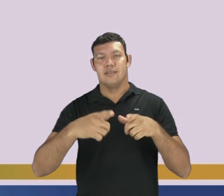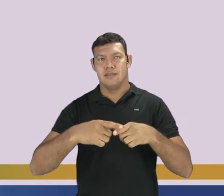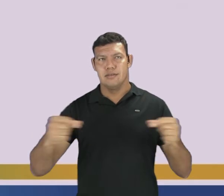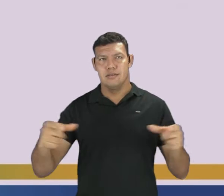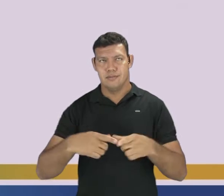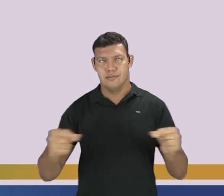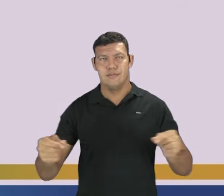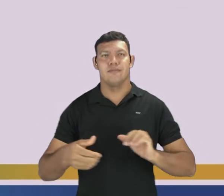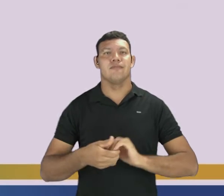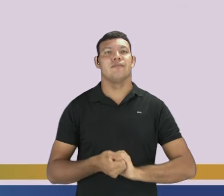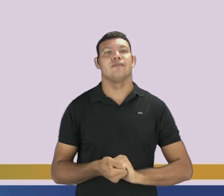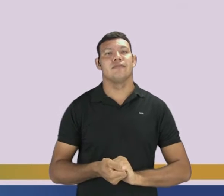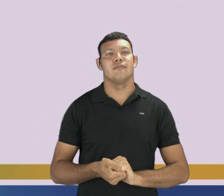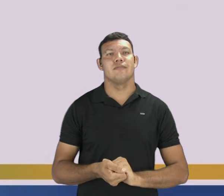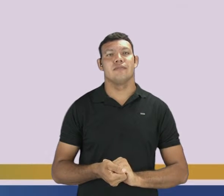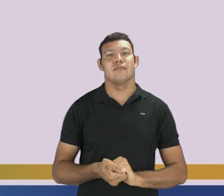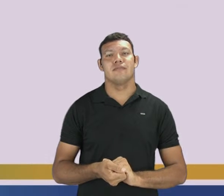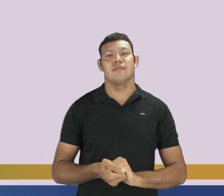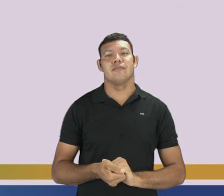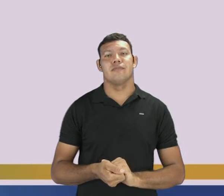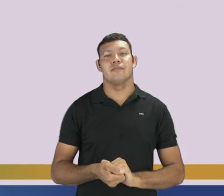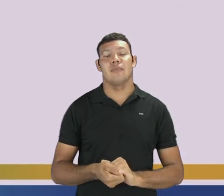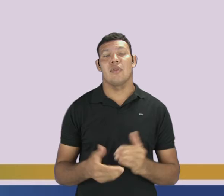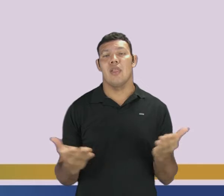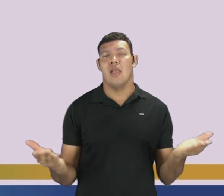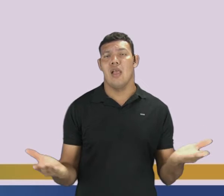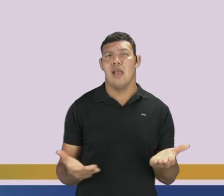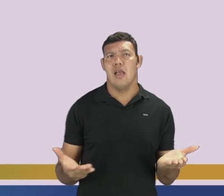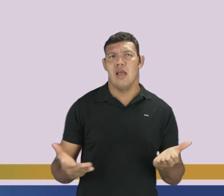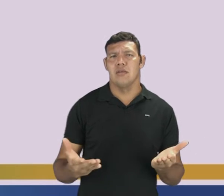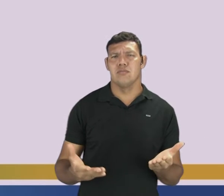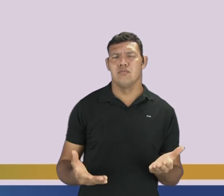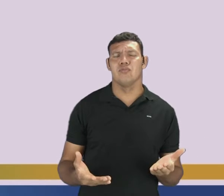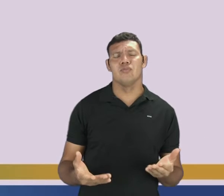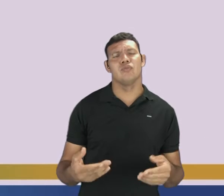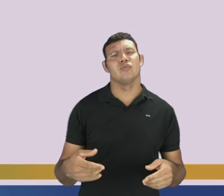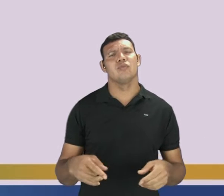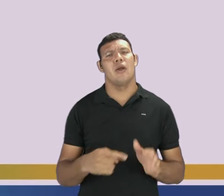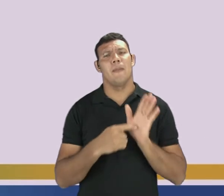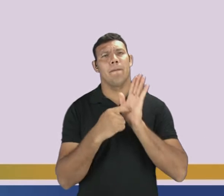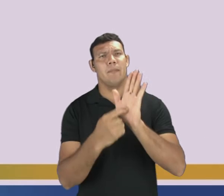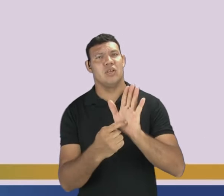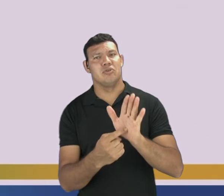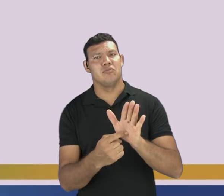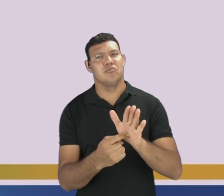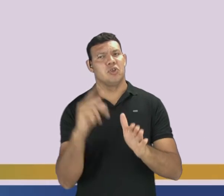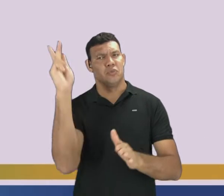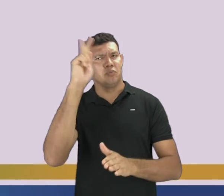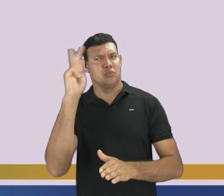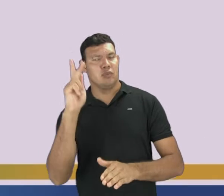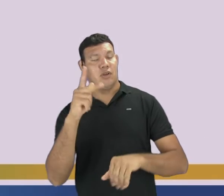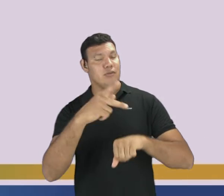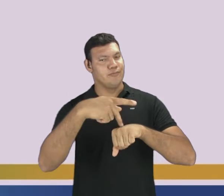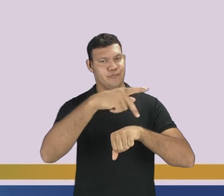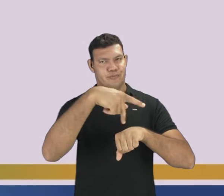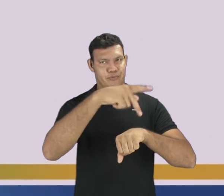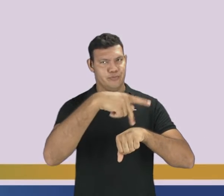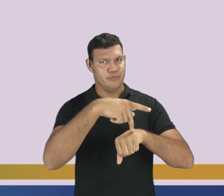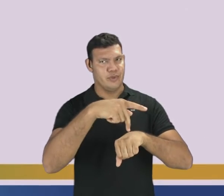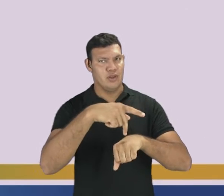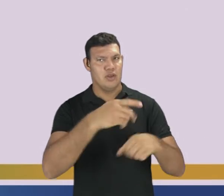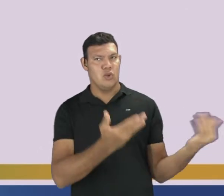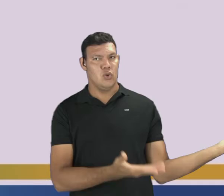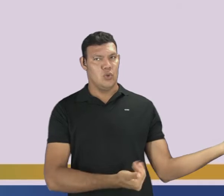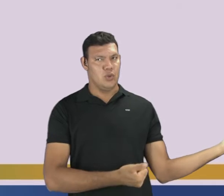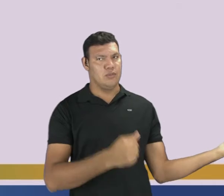E a distribuição por faixa etária. Então, o Brasil ele é considerado um país jovem, só que metade da população